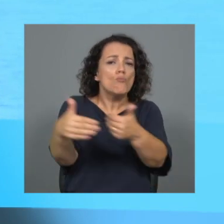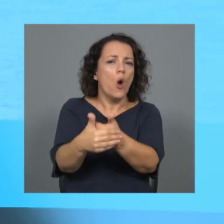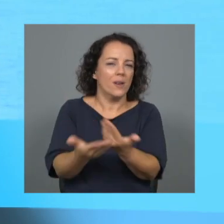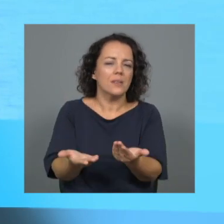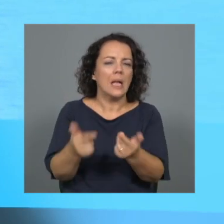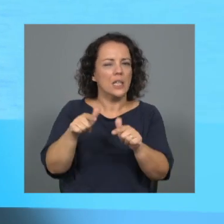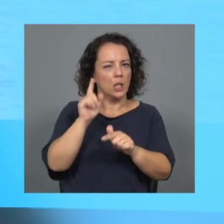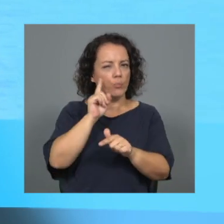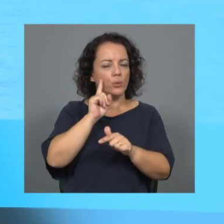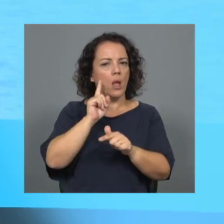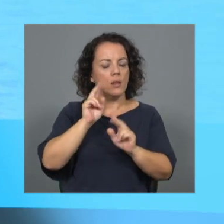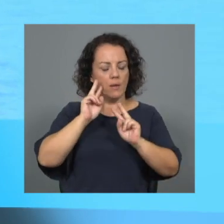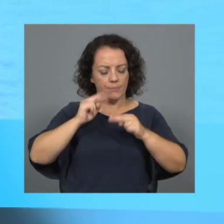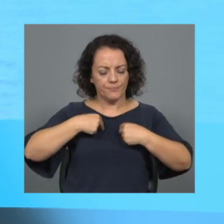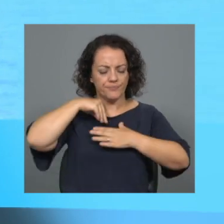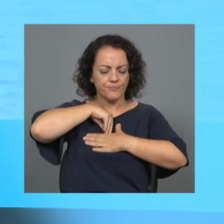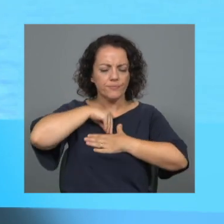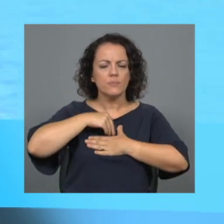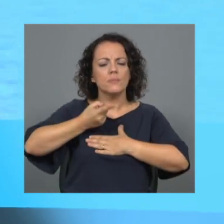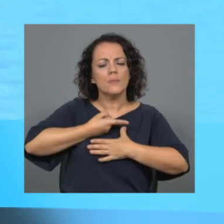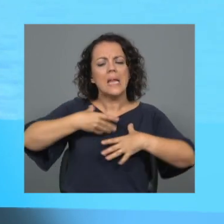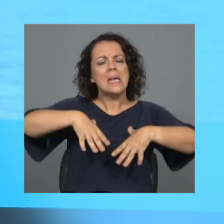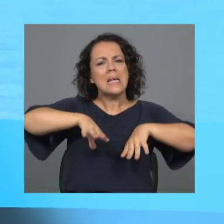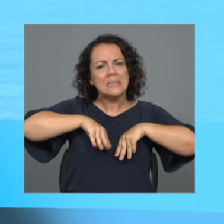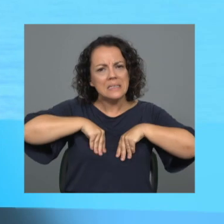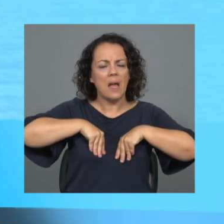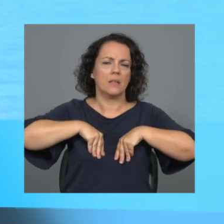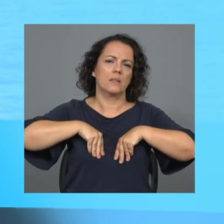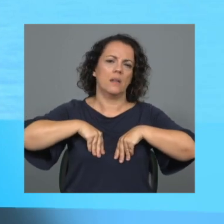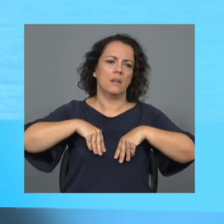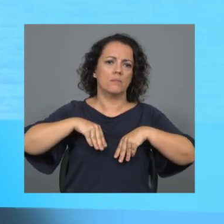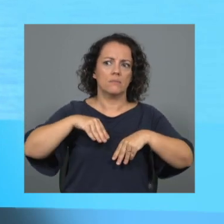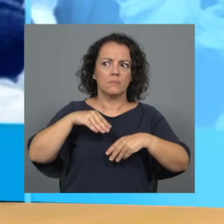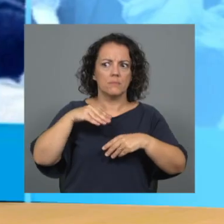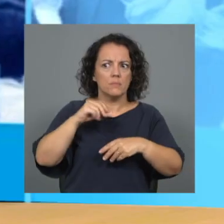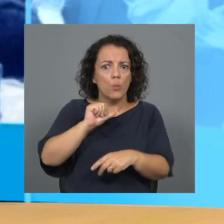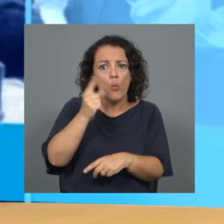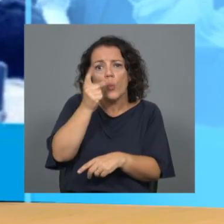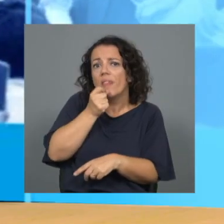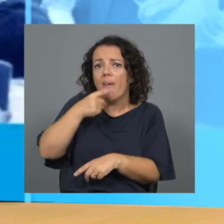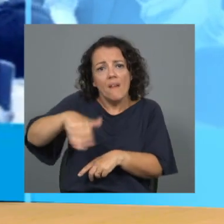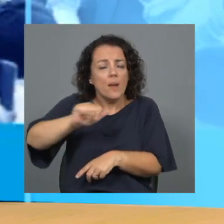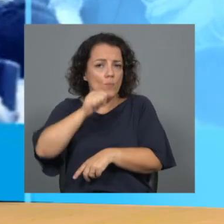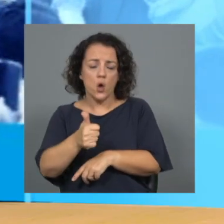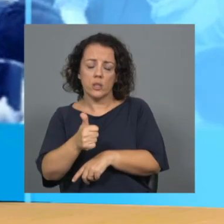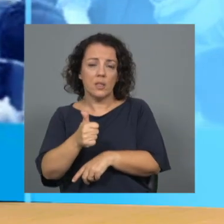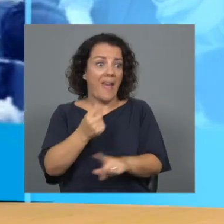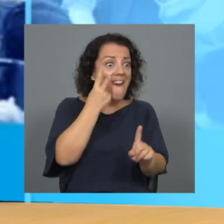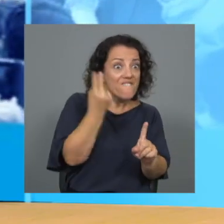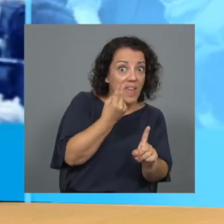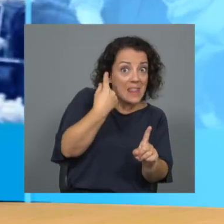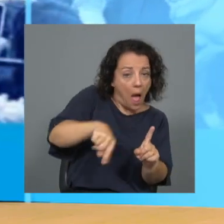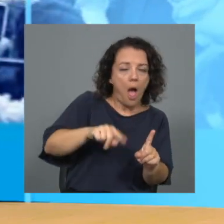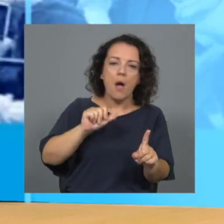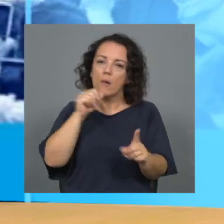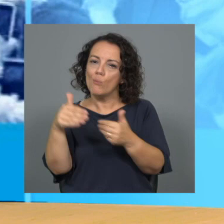de interiorização de uma realidade que é tão natural como a própria vida. Sim, portanto, a morte está presente na nossa vida, na